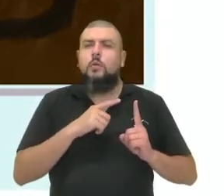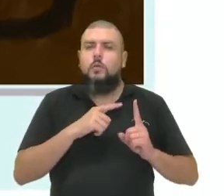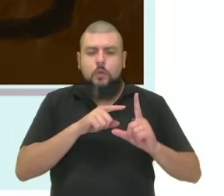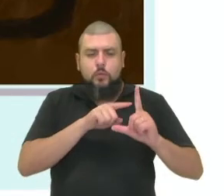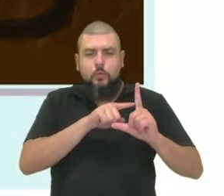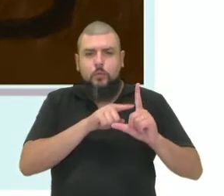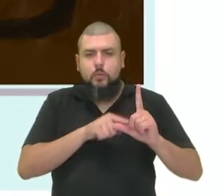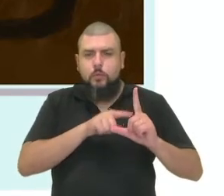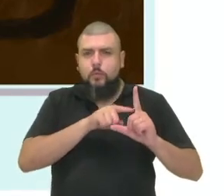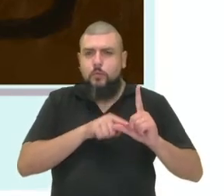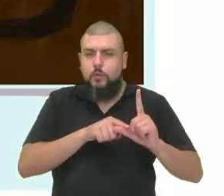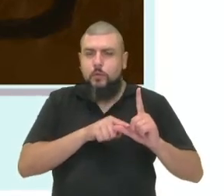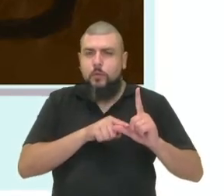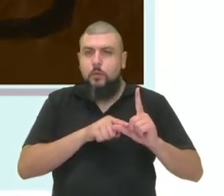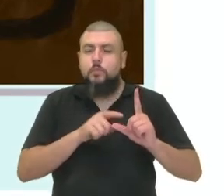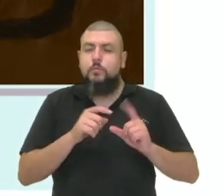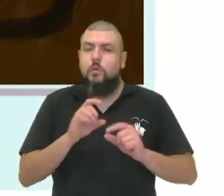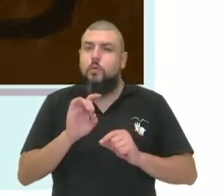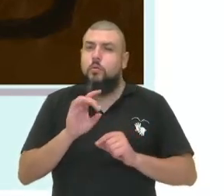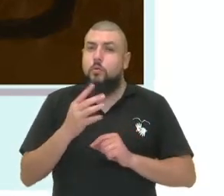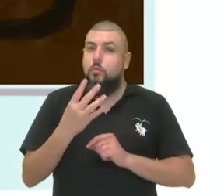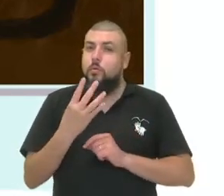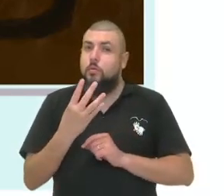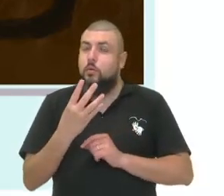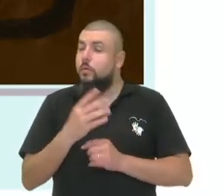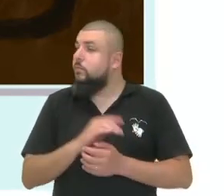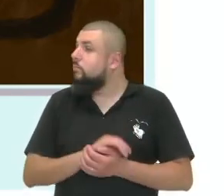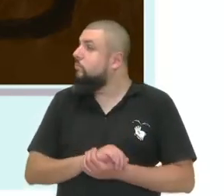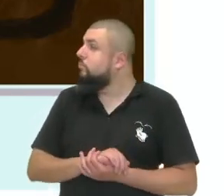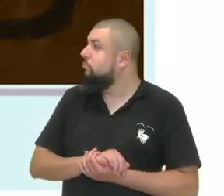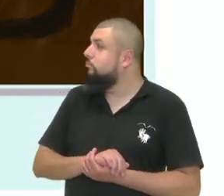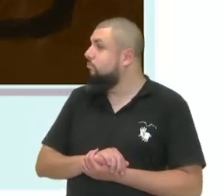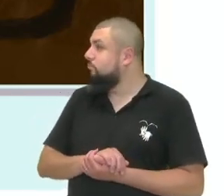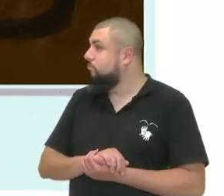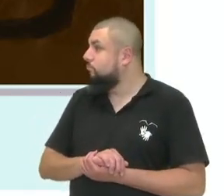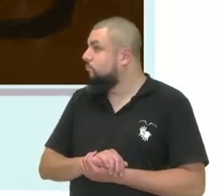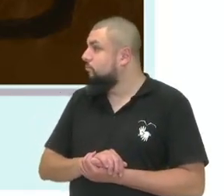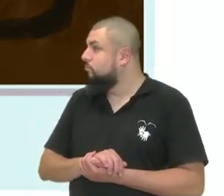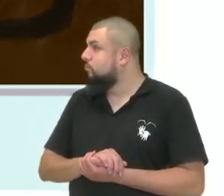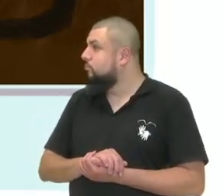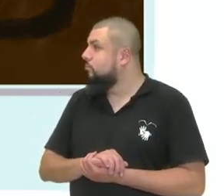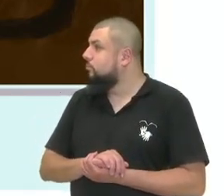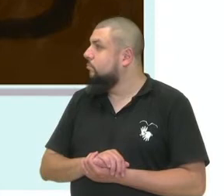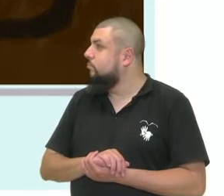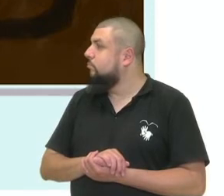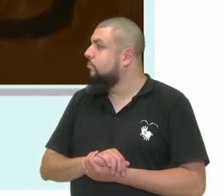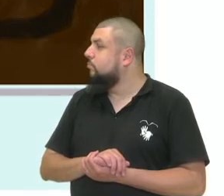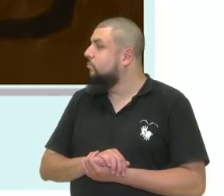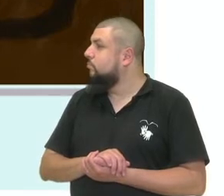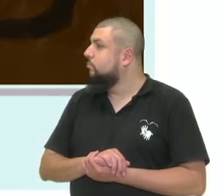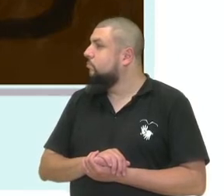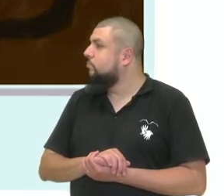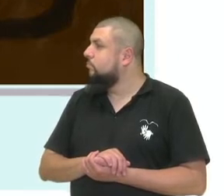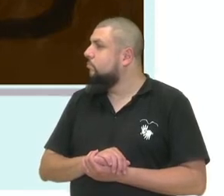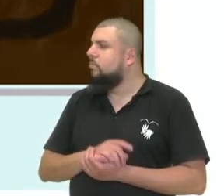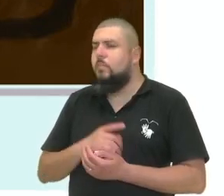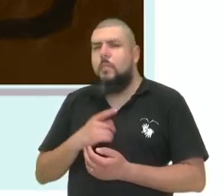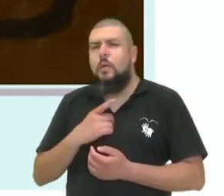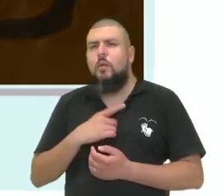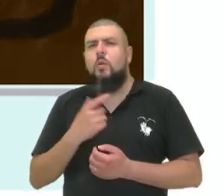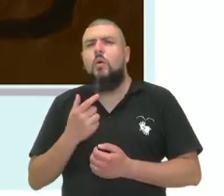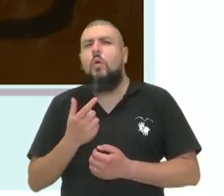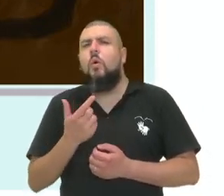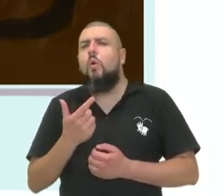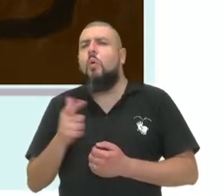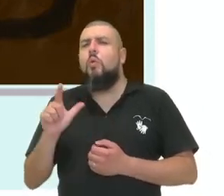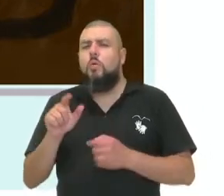então o quadrado tem quatro ângulos jeans né 14 se você já não tem cinco nós temos que encontrar um outro que